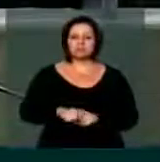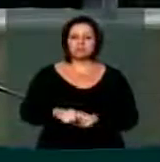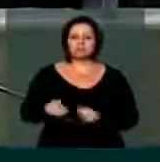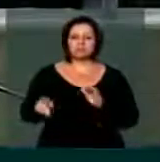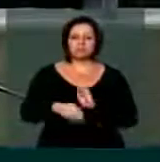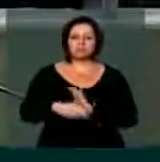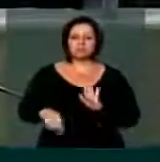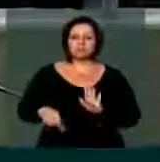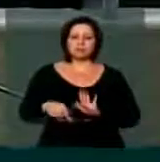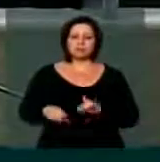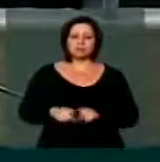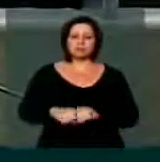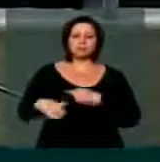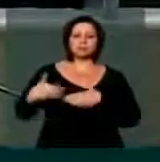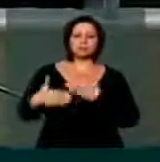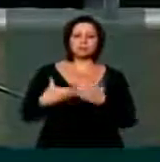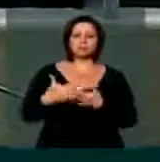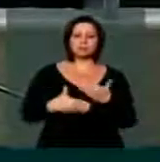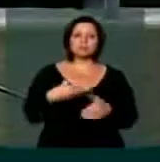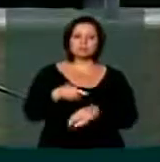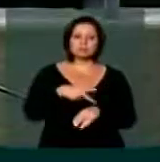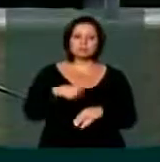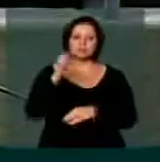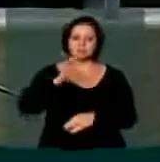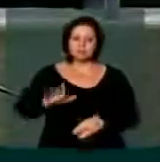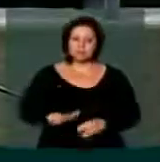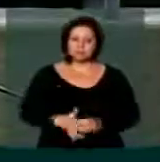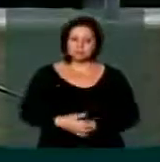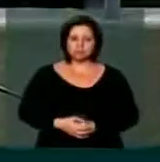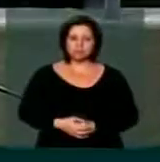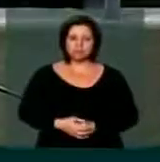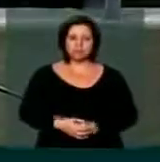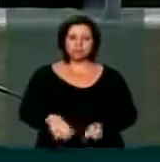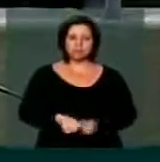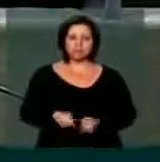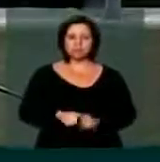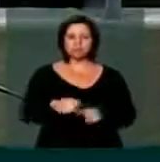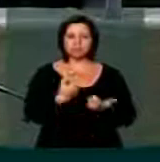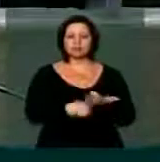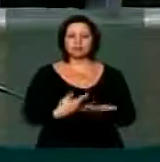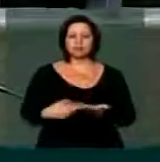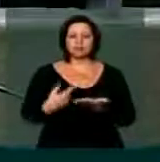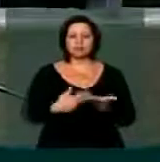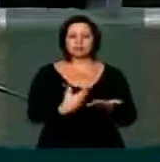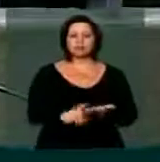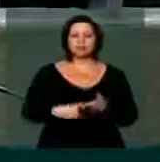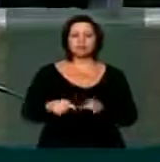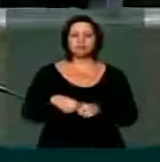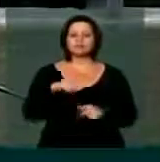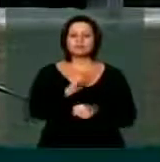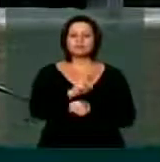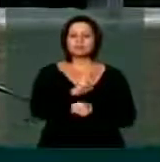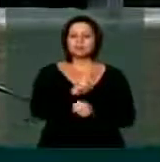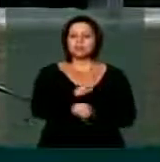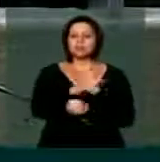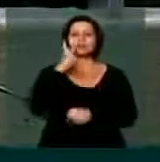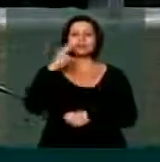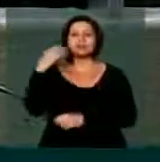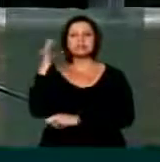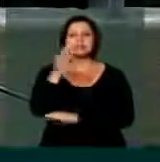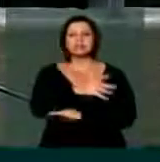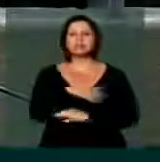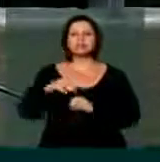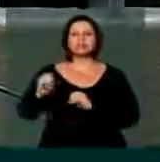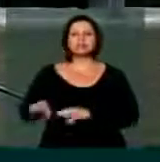a propriedade e o rentismo no nosso país. Isso tudo foi colocado. A defesa do meio ambiente,